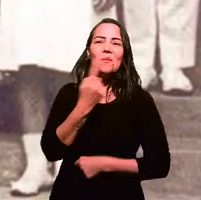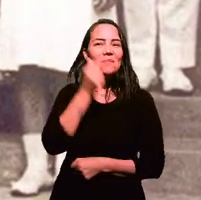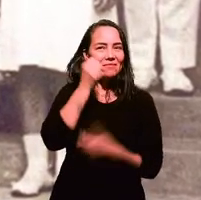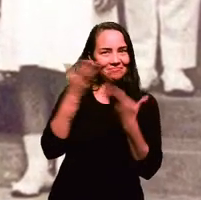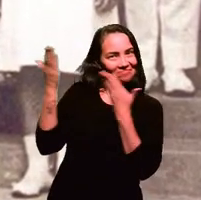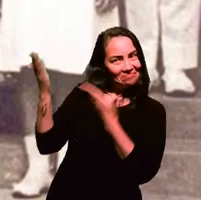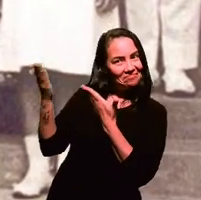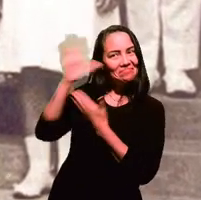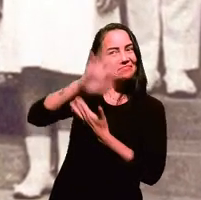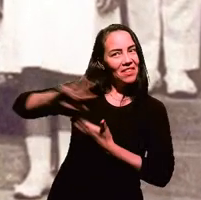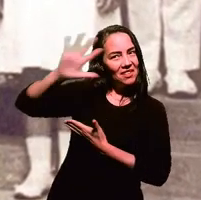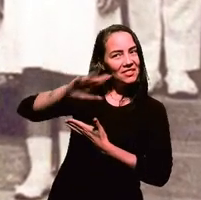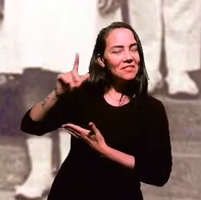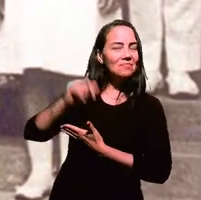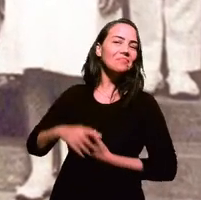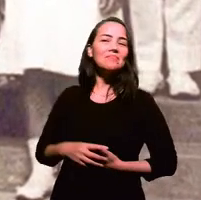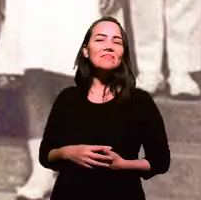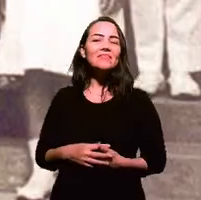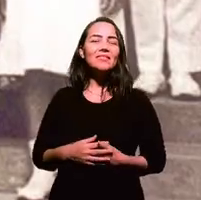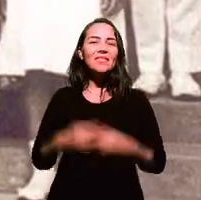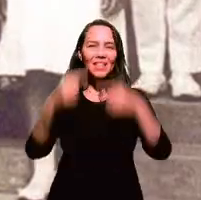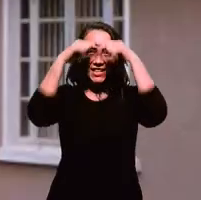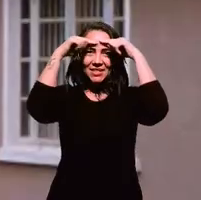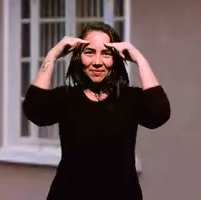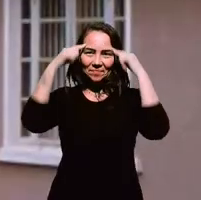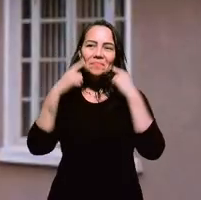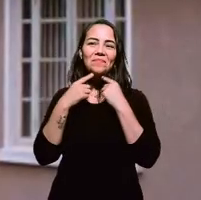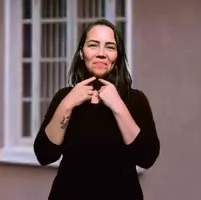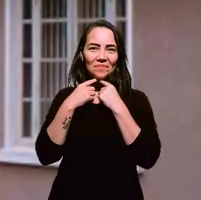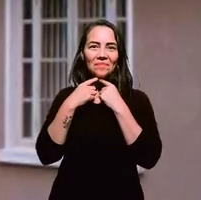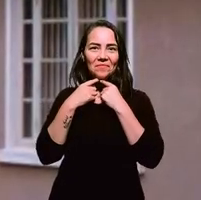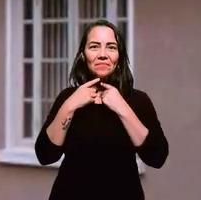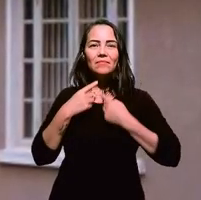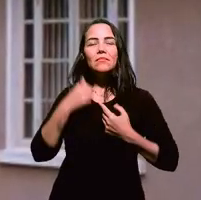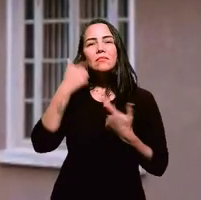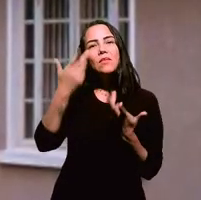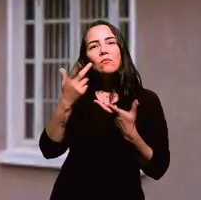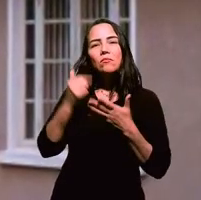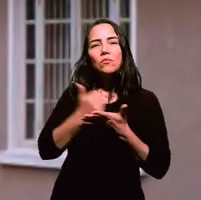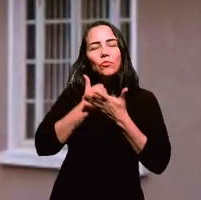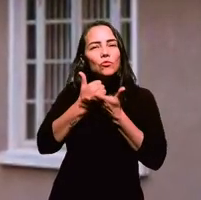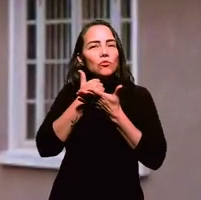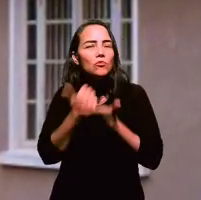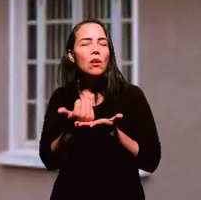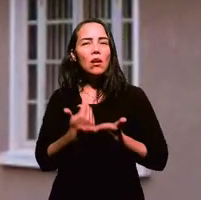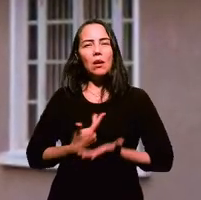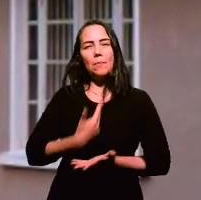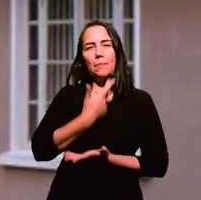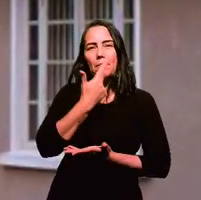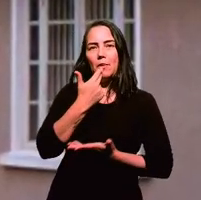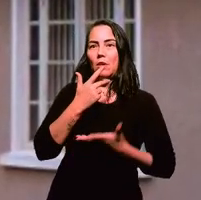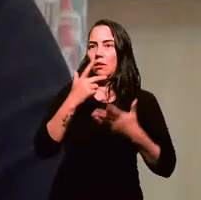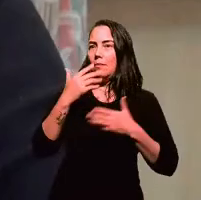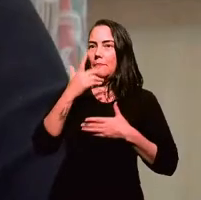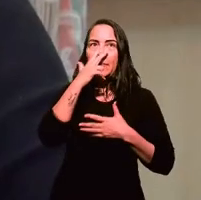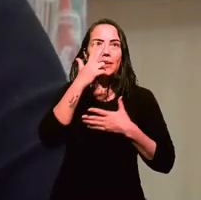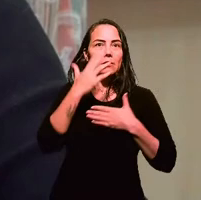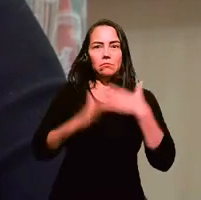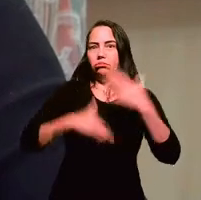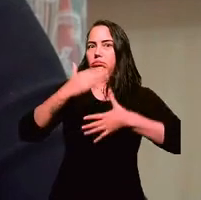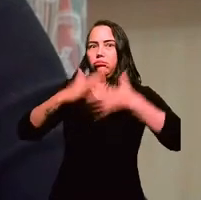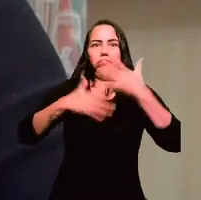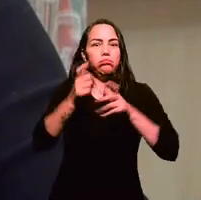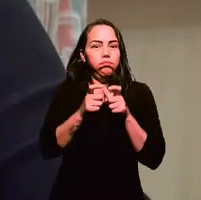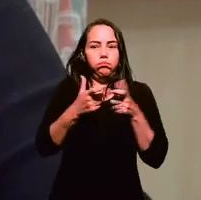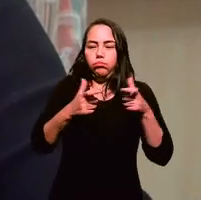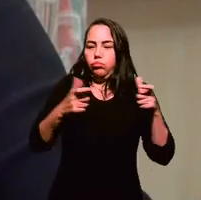na anestesia, irmã que ajudava em cirurgia. Aquilo foi crescendo muito, elas não davam mais conta de manter o hospital. Era